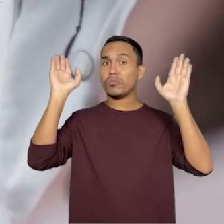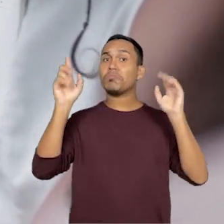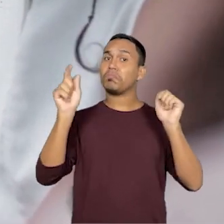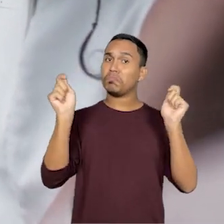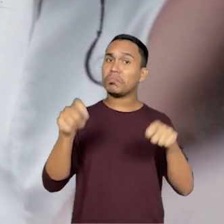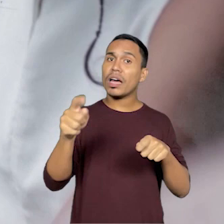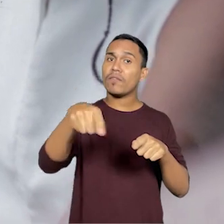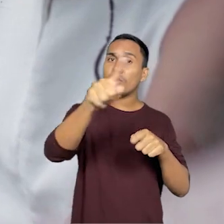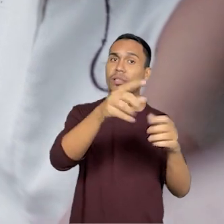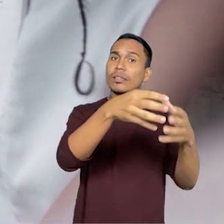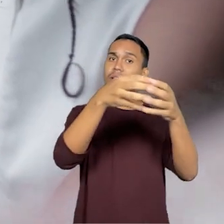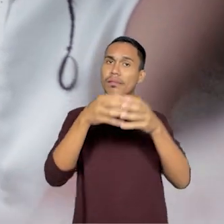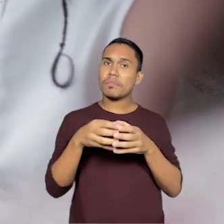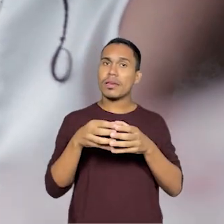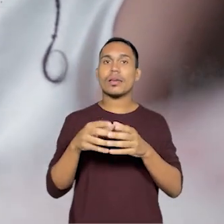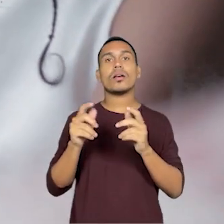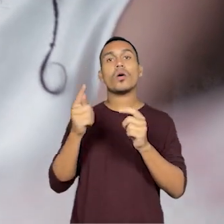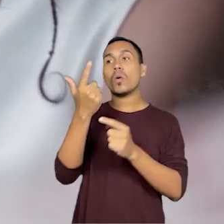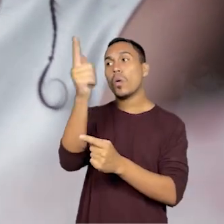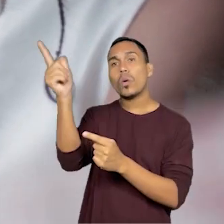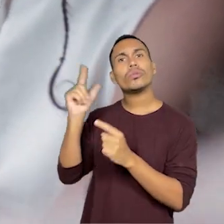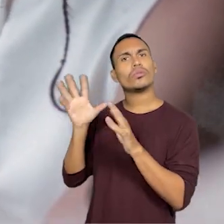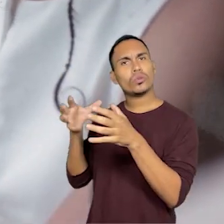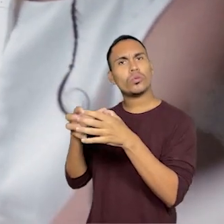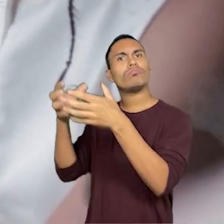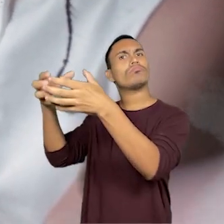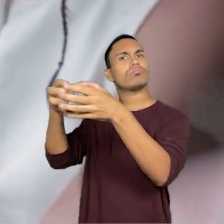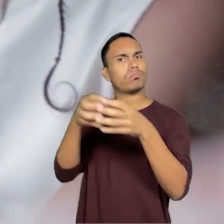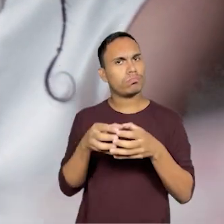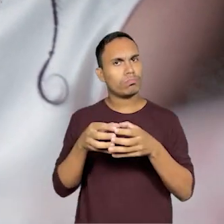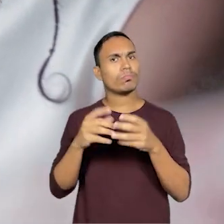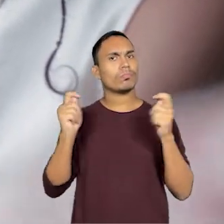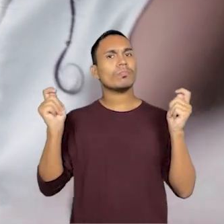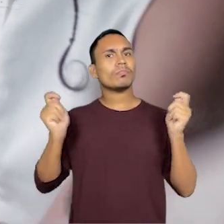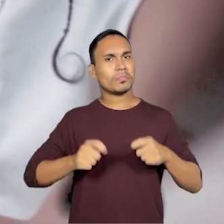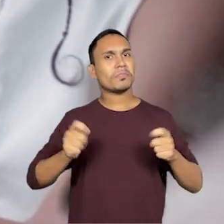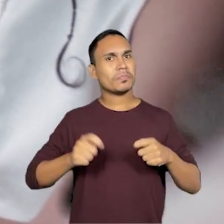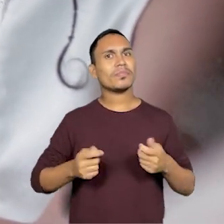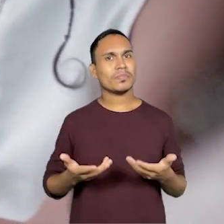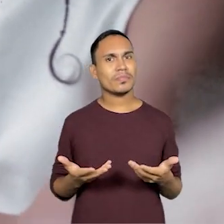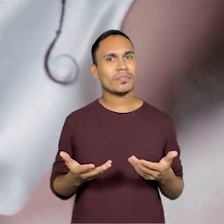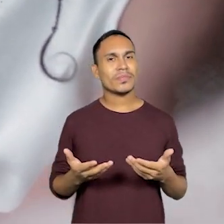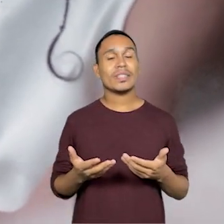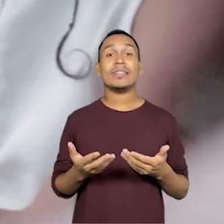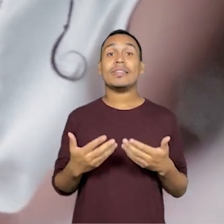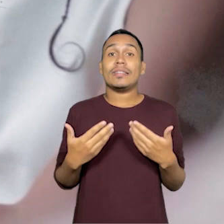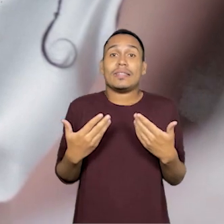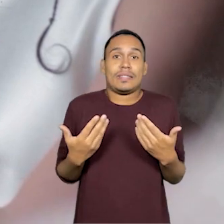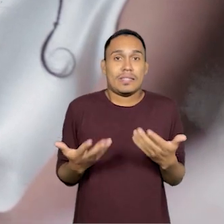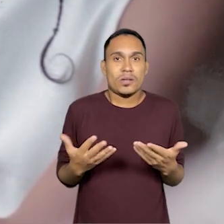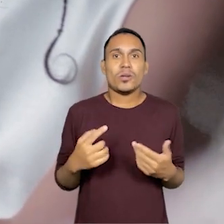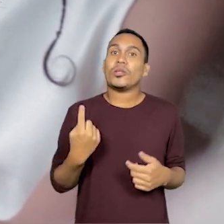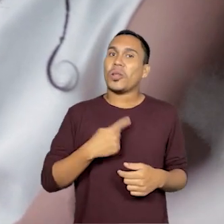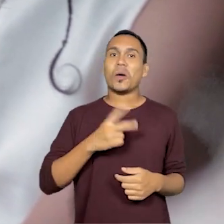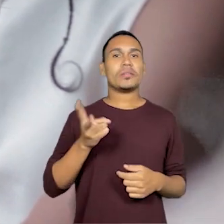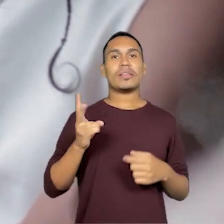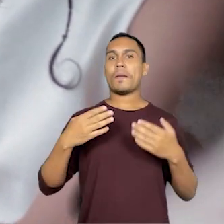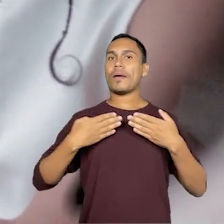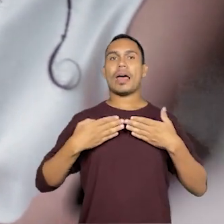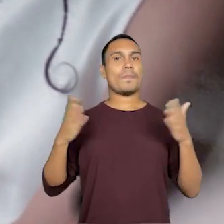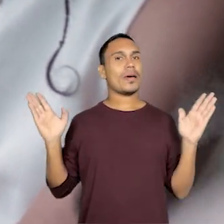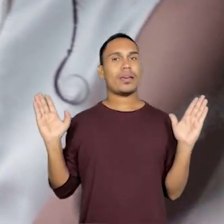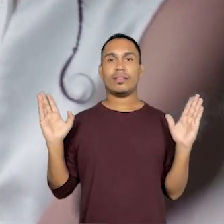para grupos que queiram passar por aqui e queiram experimentar esse espaço, né? Então a gente está sempre de portas abertas